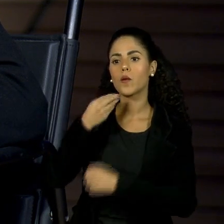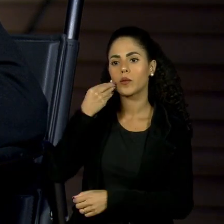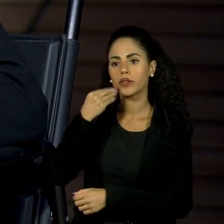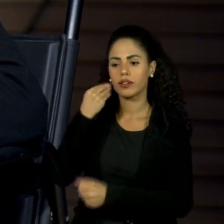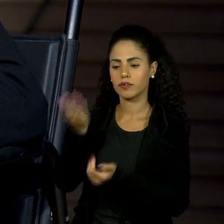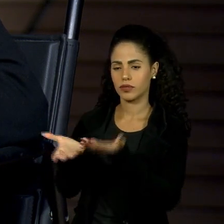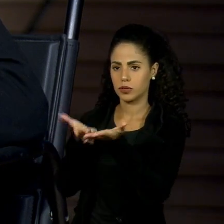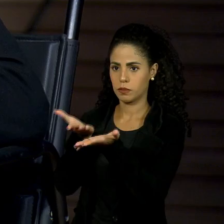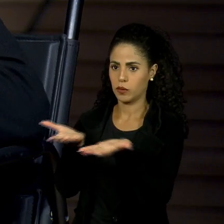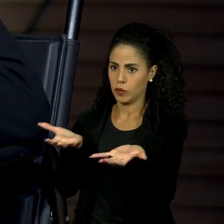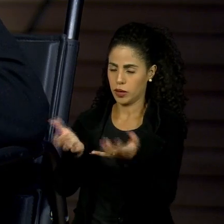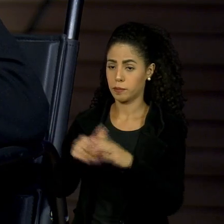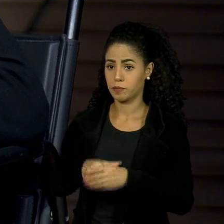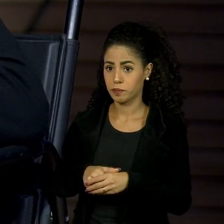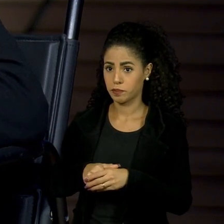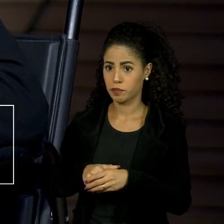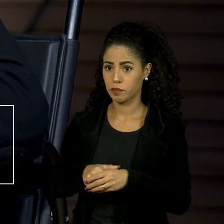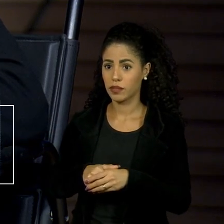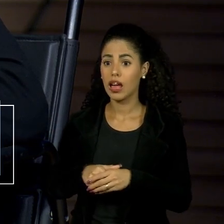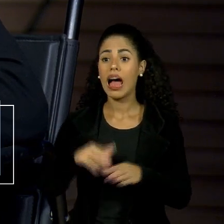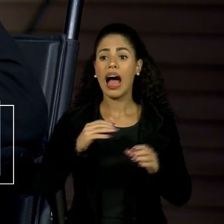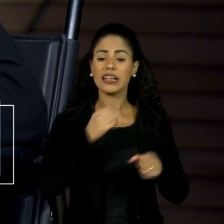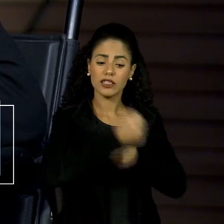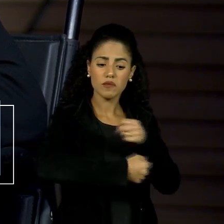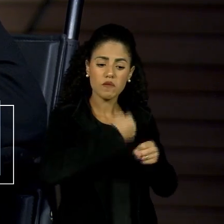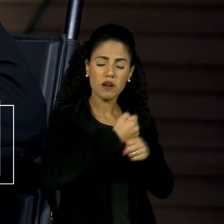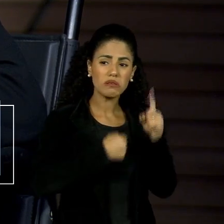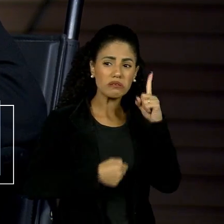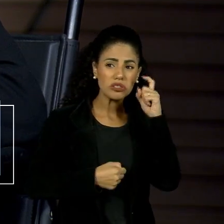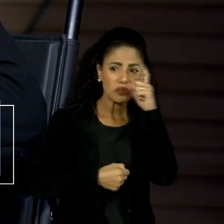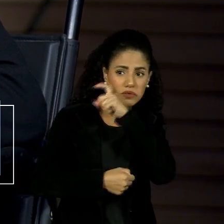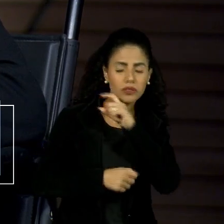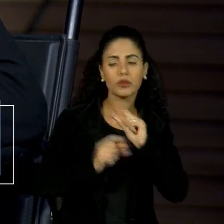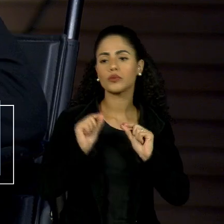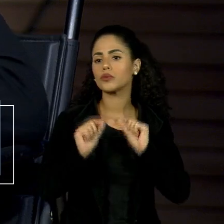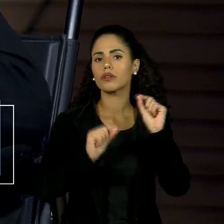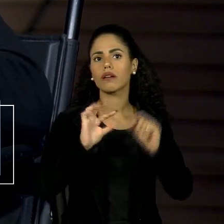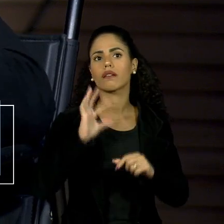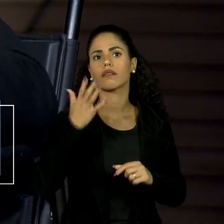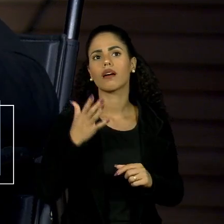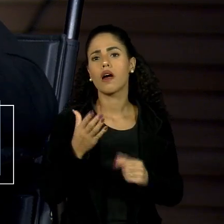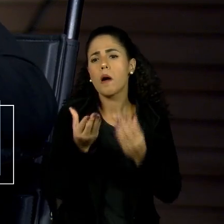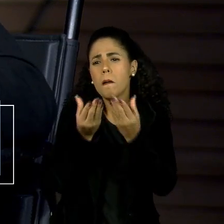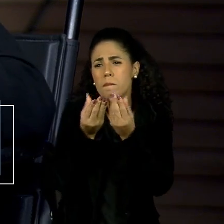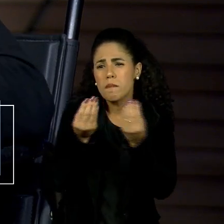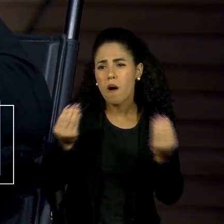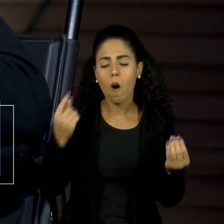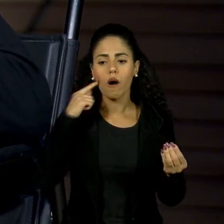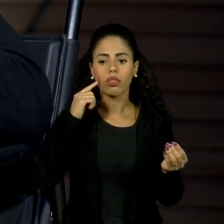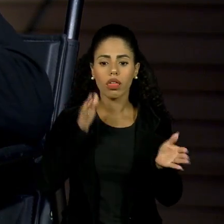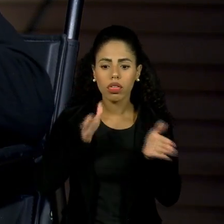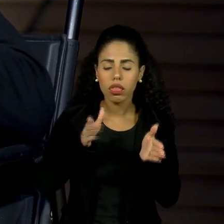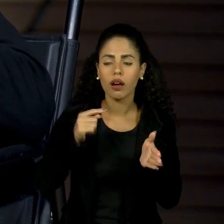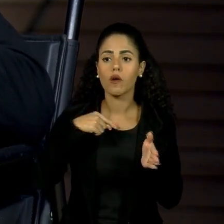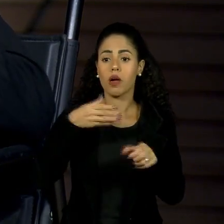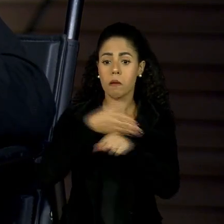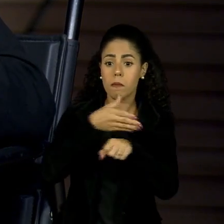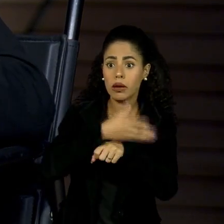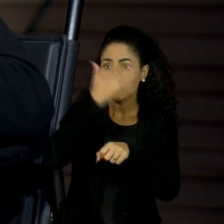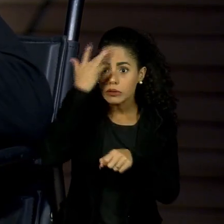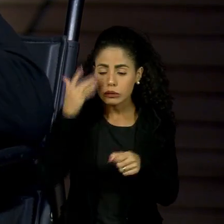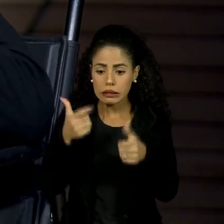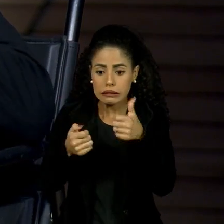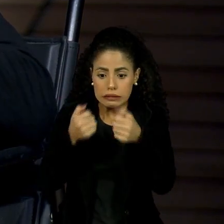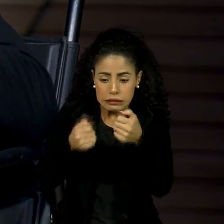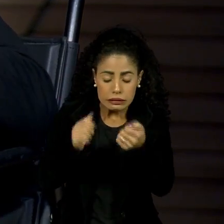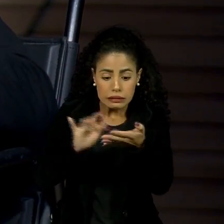tratamento. Num ano difícil para nós é um ano em que houve muito acesso a jogo, muita população